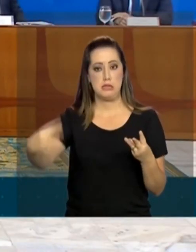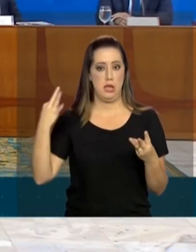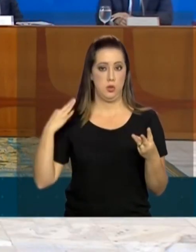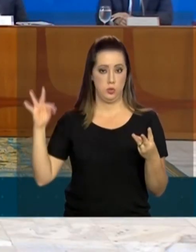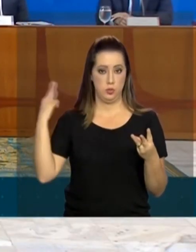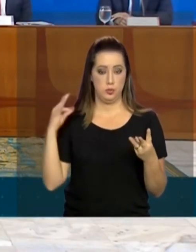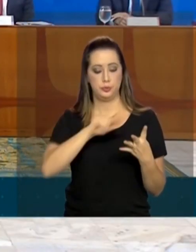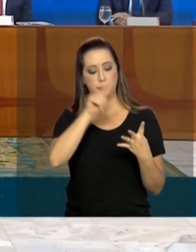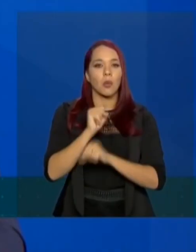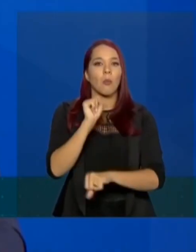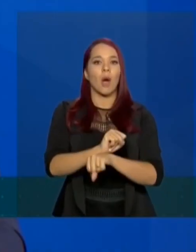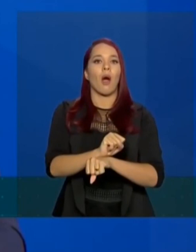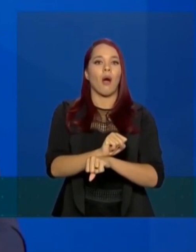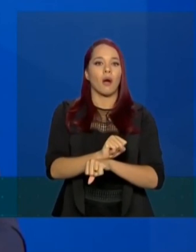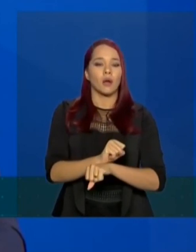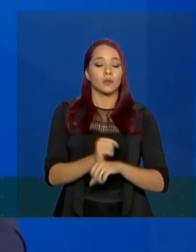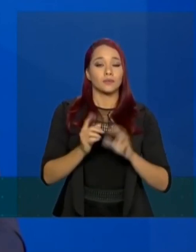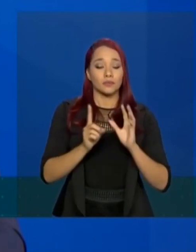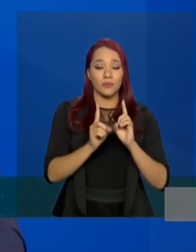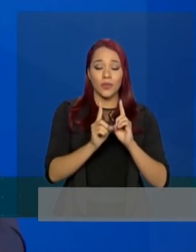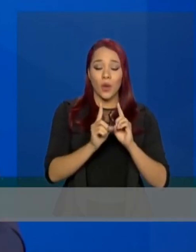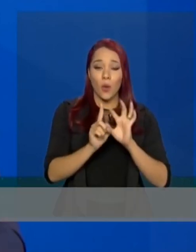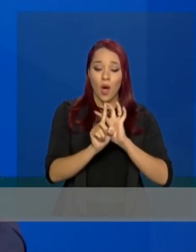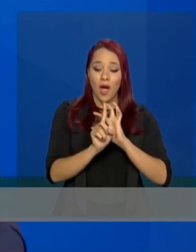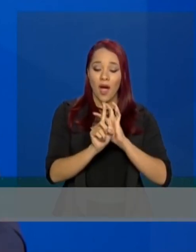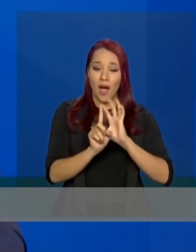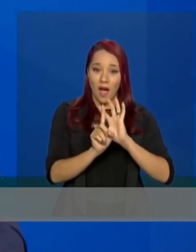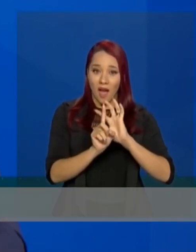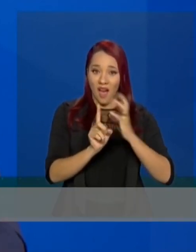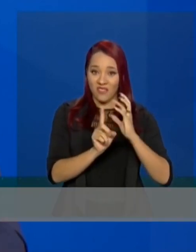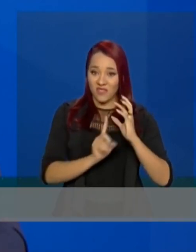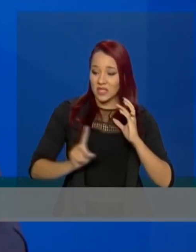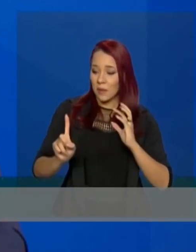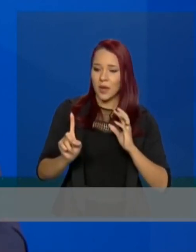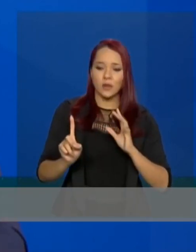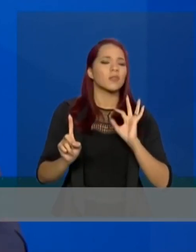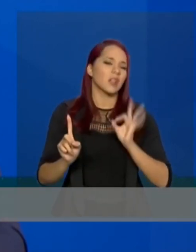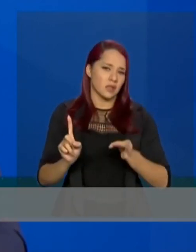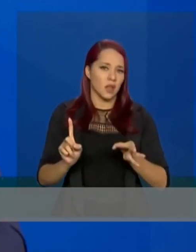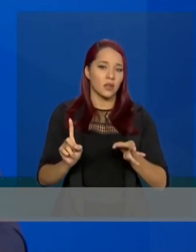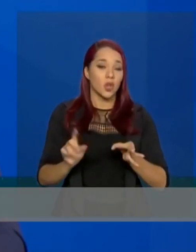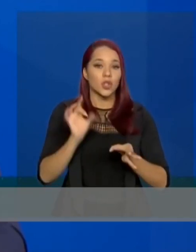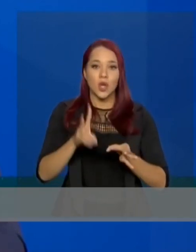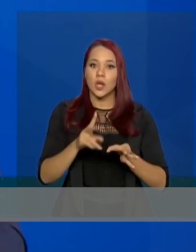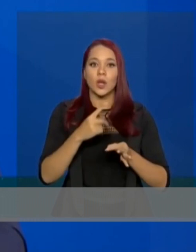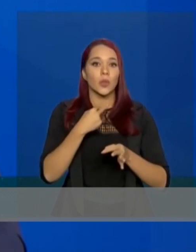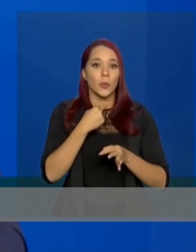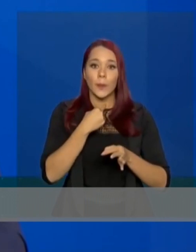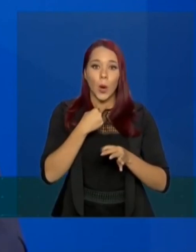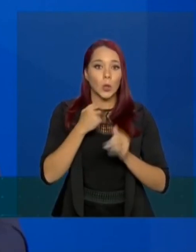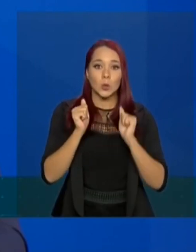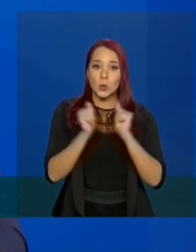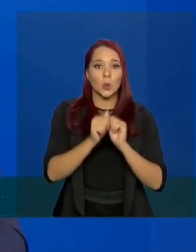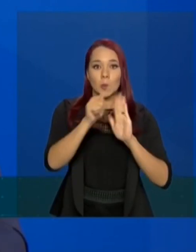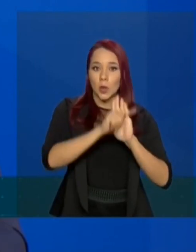como será a saída do isolamento o afastamento é uma medida absolutamente natural e lógica na largada mas ele não pode não estar